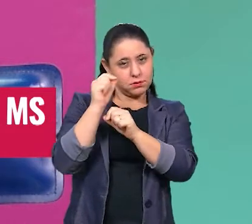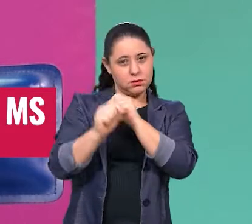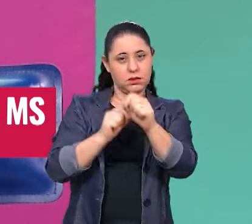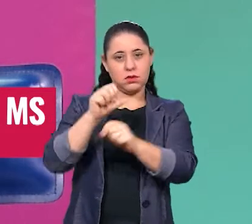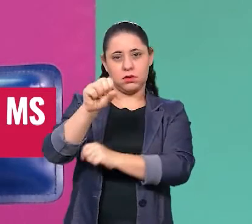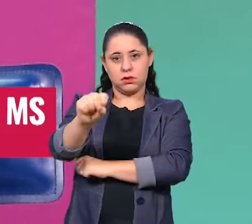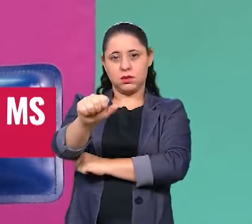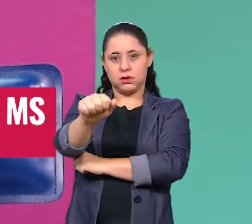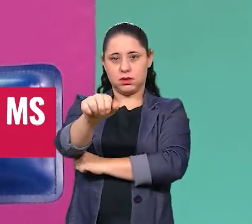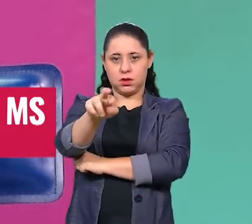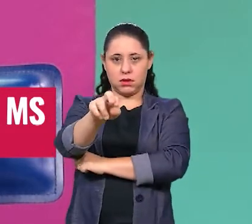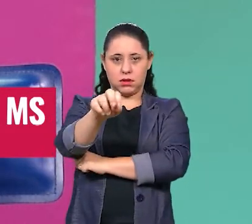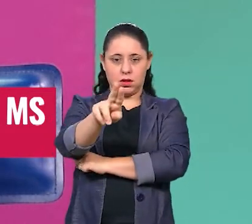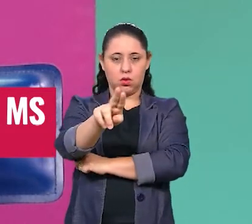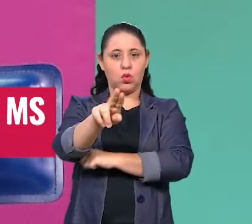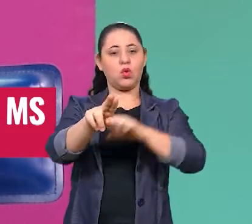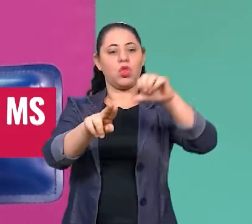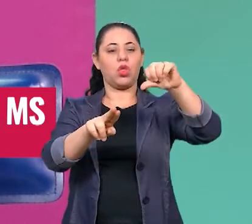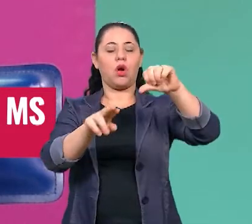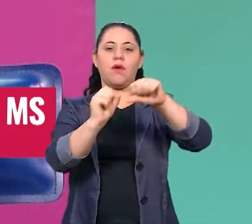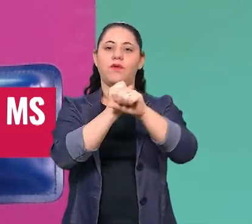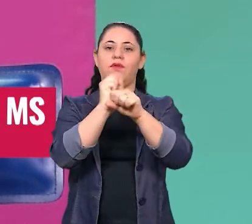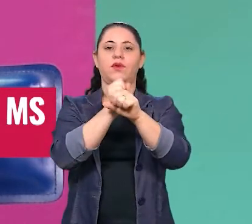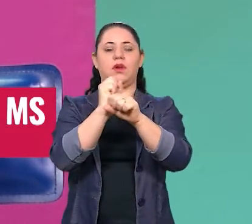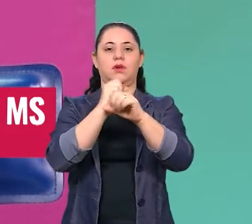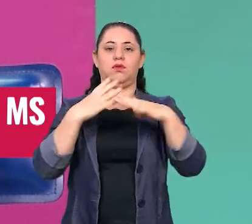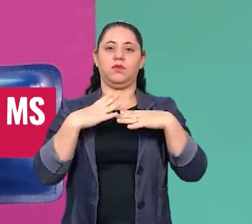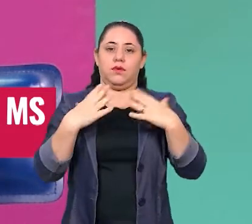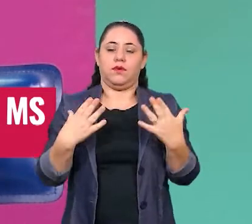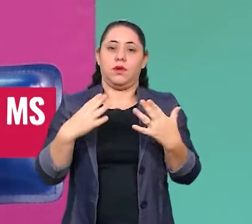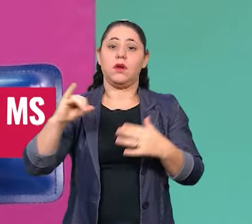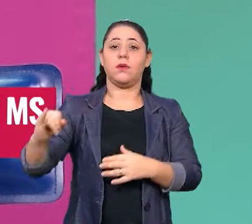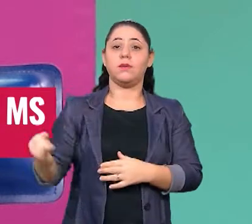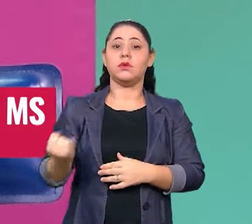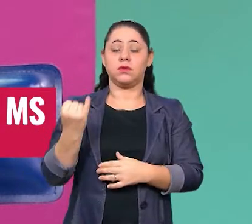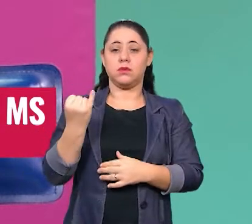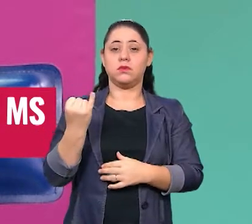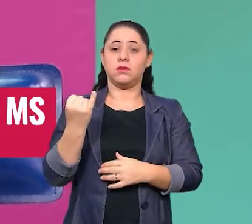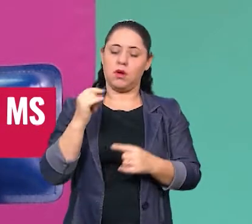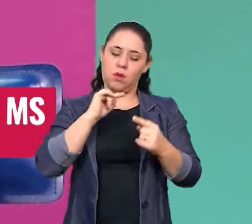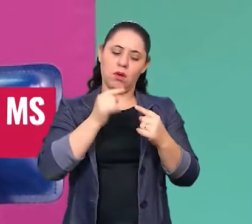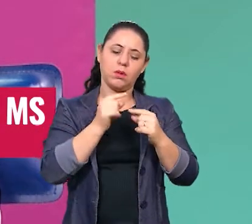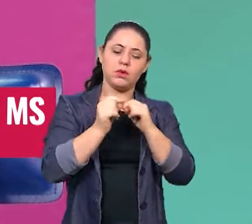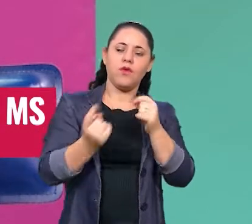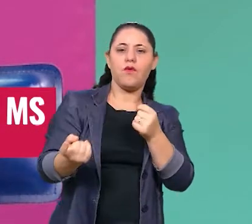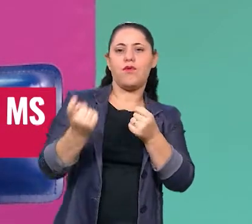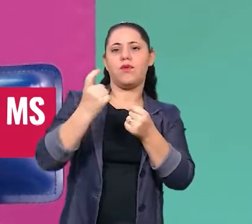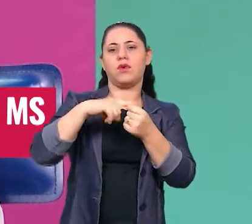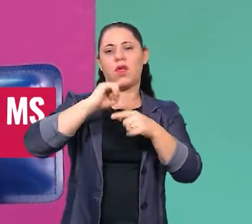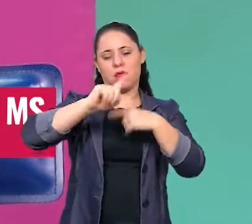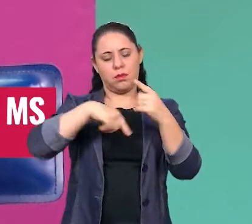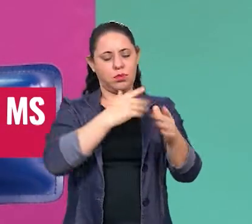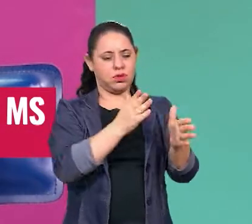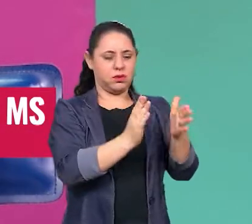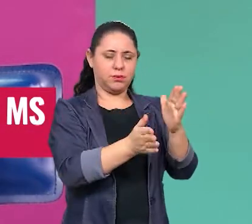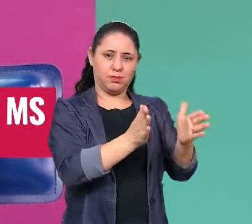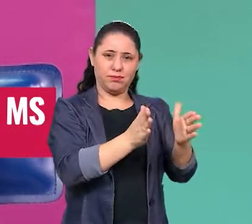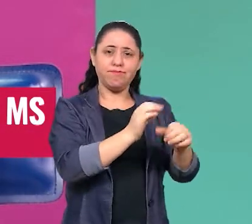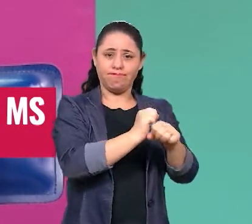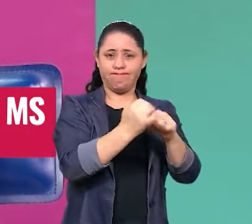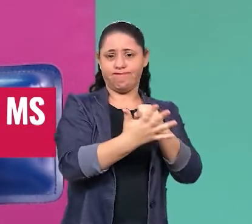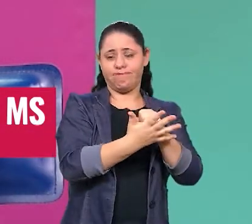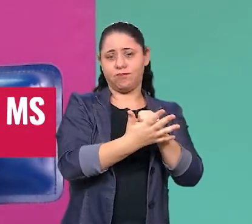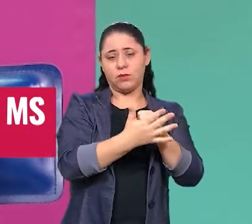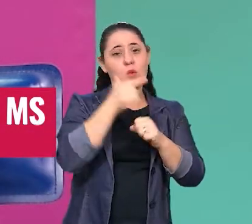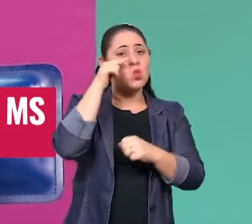então, do Sarau dos Amigos, foram 9 anos de evento, e essa oportunidade, óbvio que retomar pós-pandêmico, um